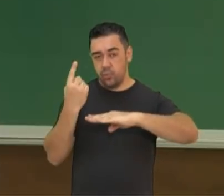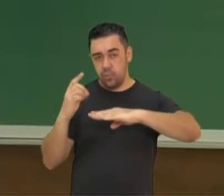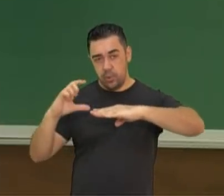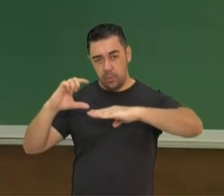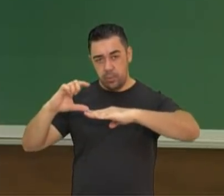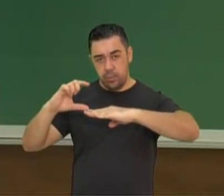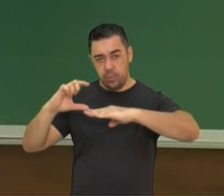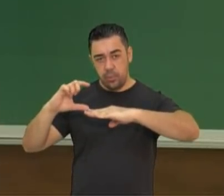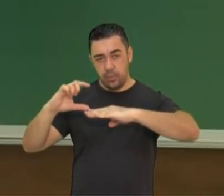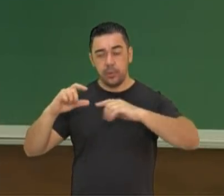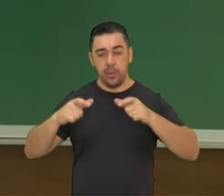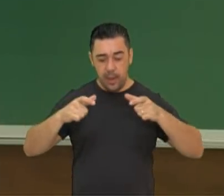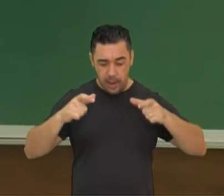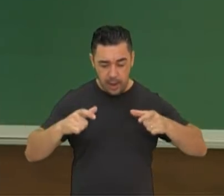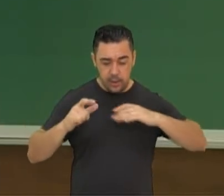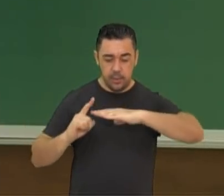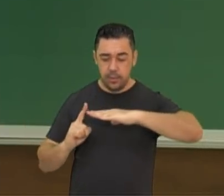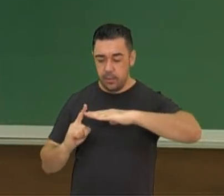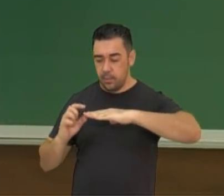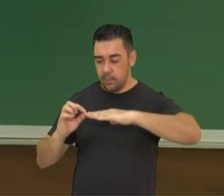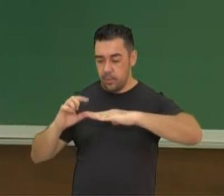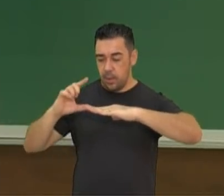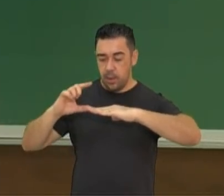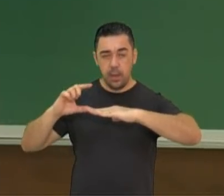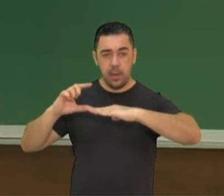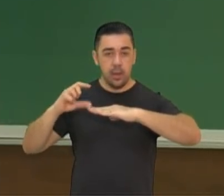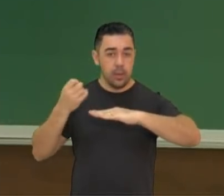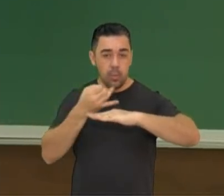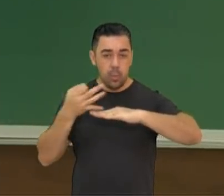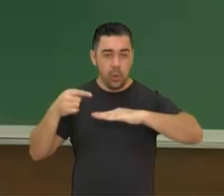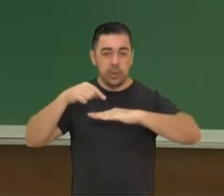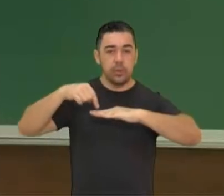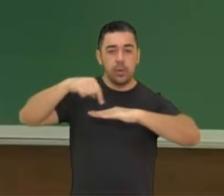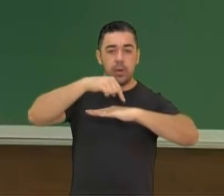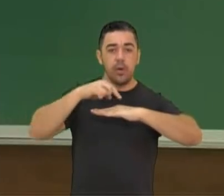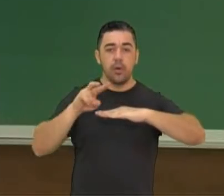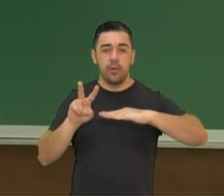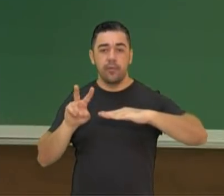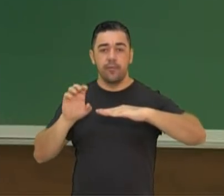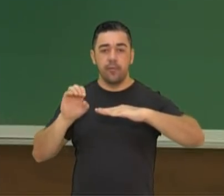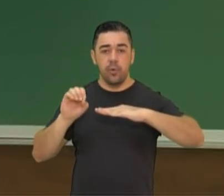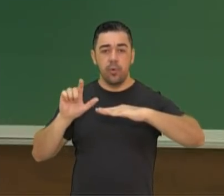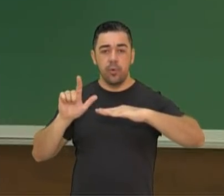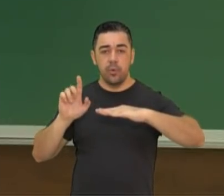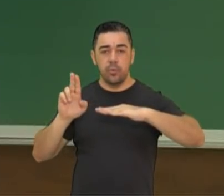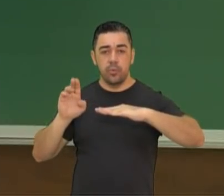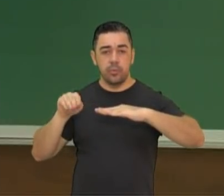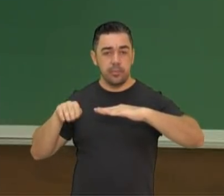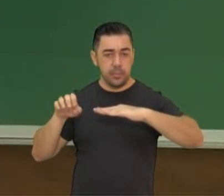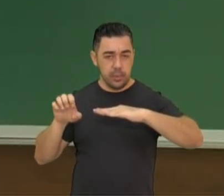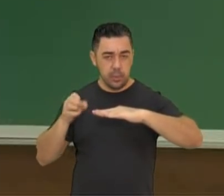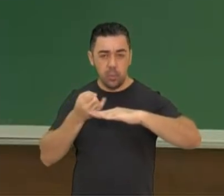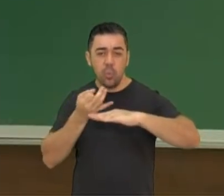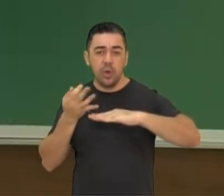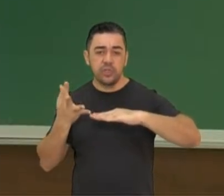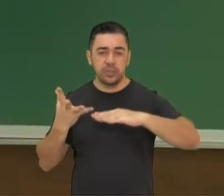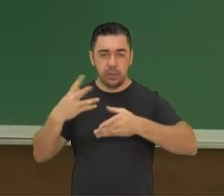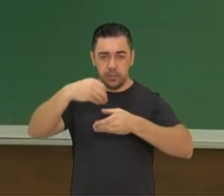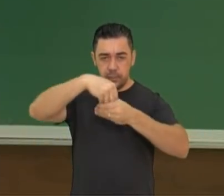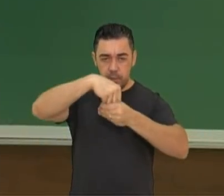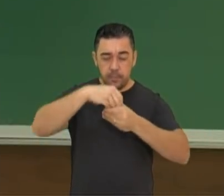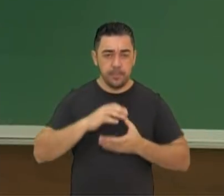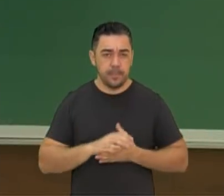espessura, vezes a profundidade, enfim. Né? Entretanto, a gente pode interpretar da seguinte maneira. O volume de um